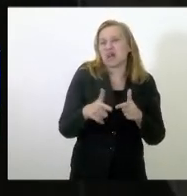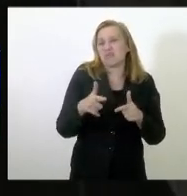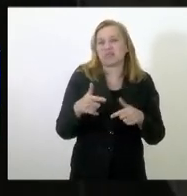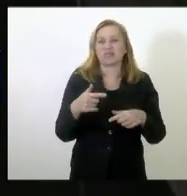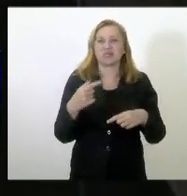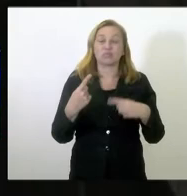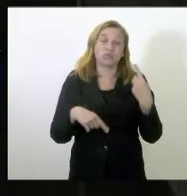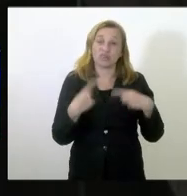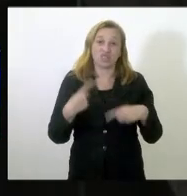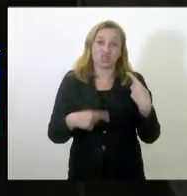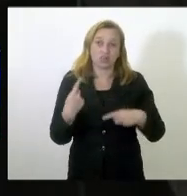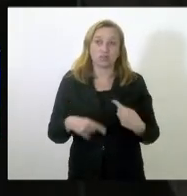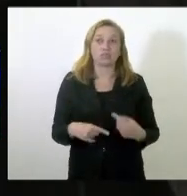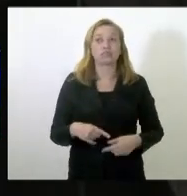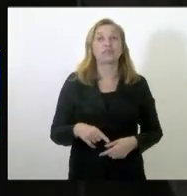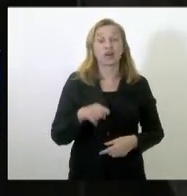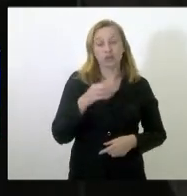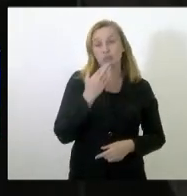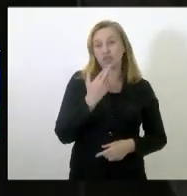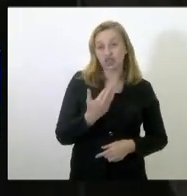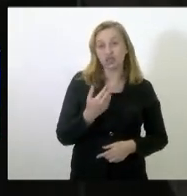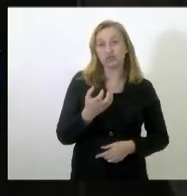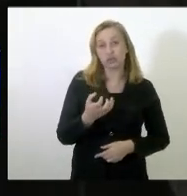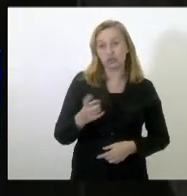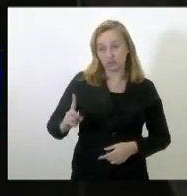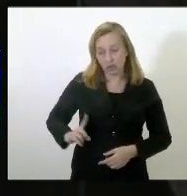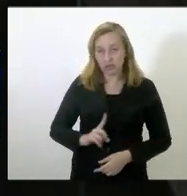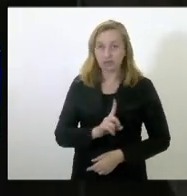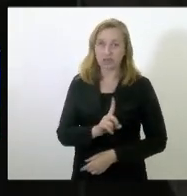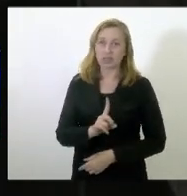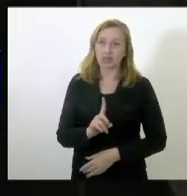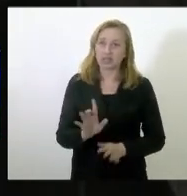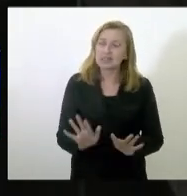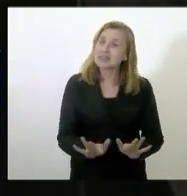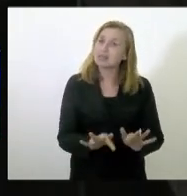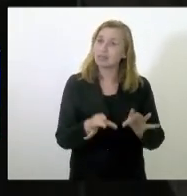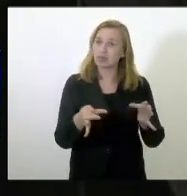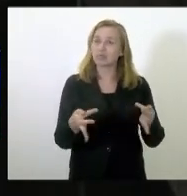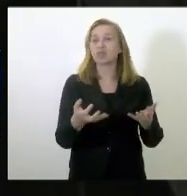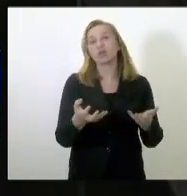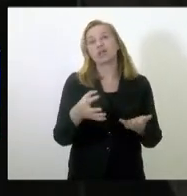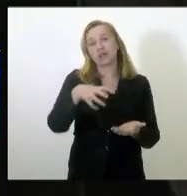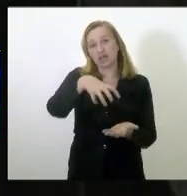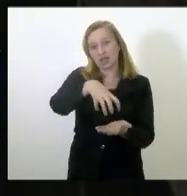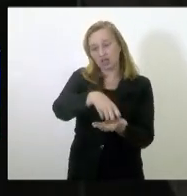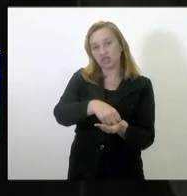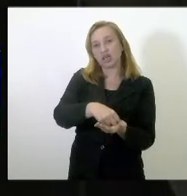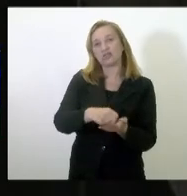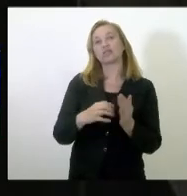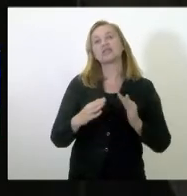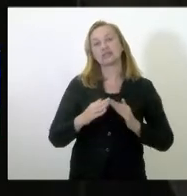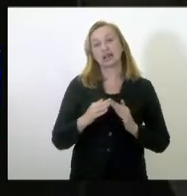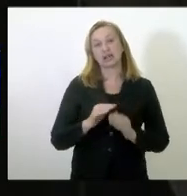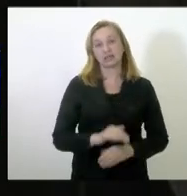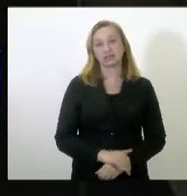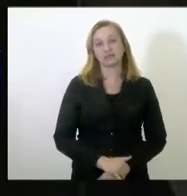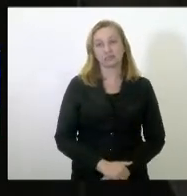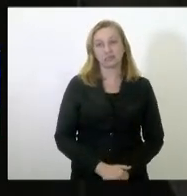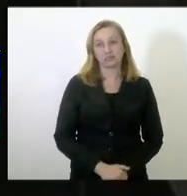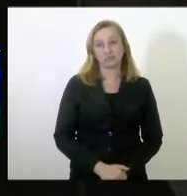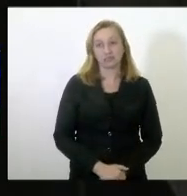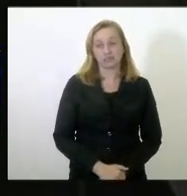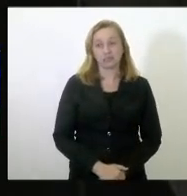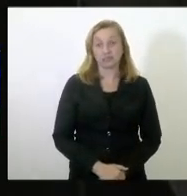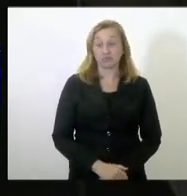políticos. É esse pedido que eu venho fazer aqui e queria deixar gravado nos anais dessa casa. Não